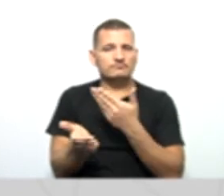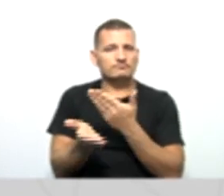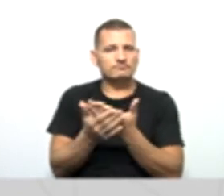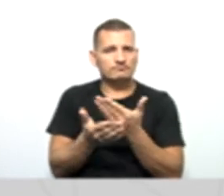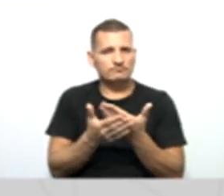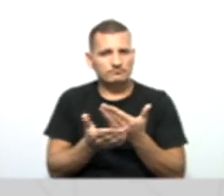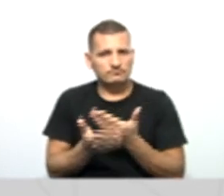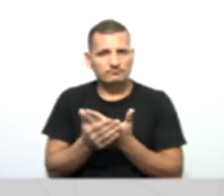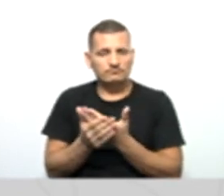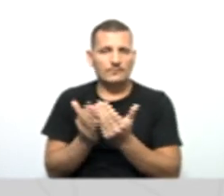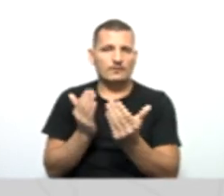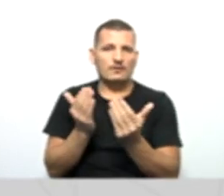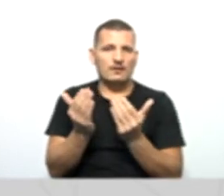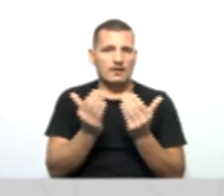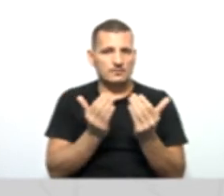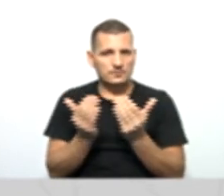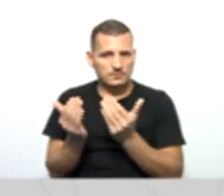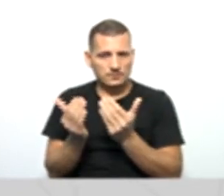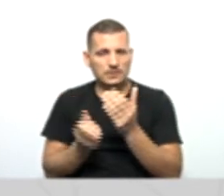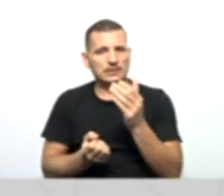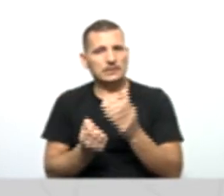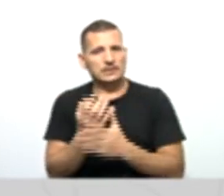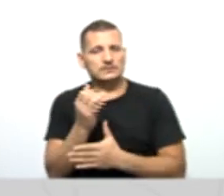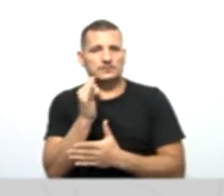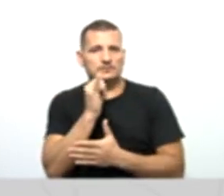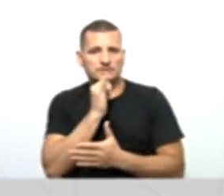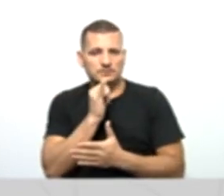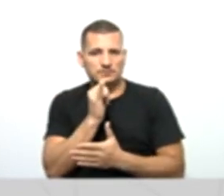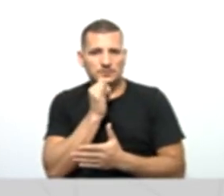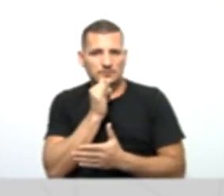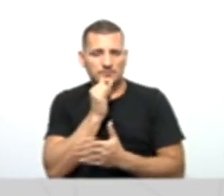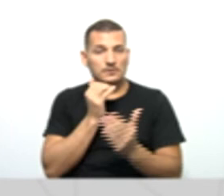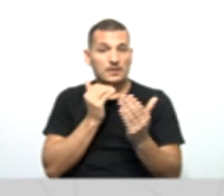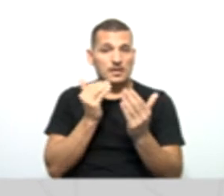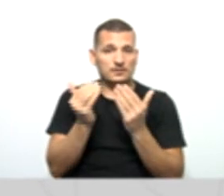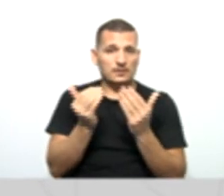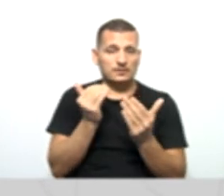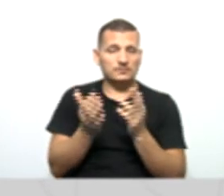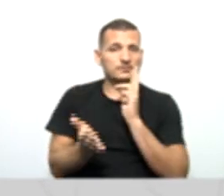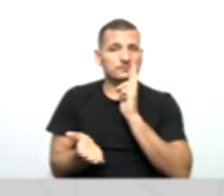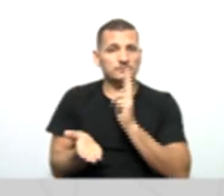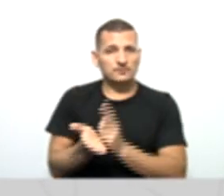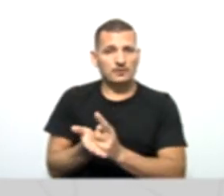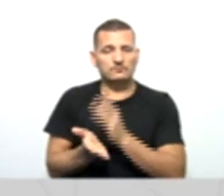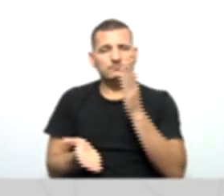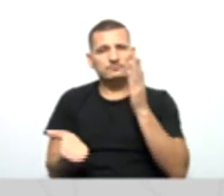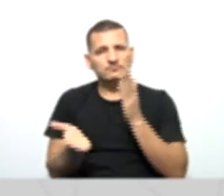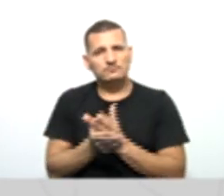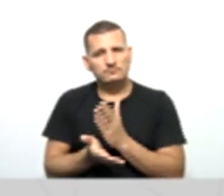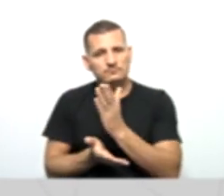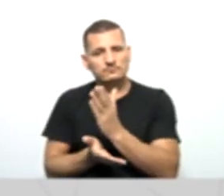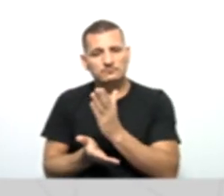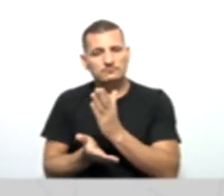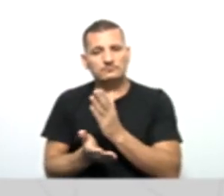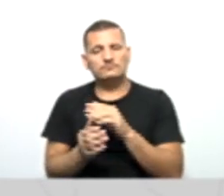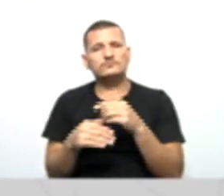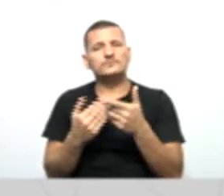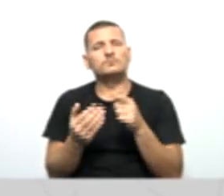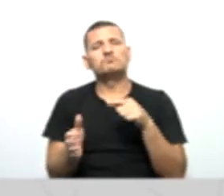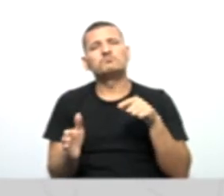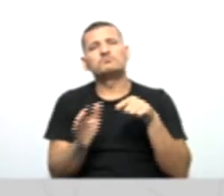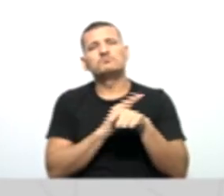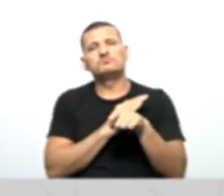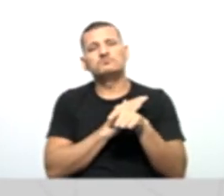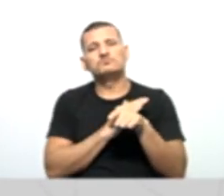análises, geração de protótipos, análise de resultados e aprovações, então fica aí a pergunta